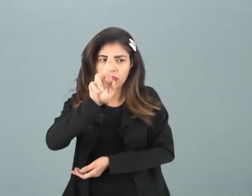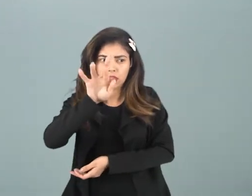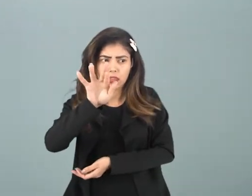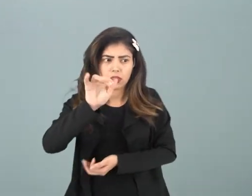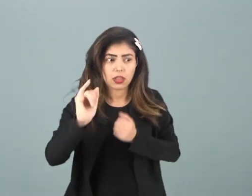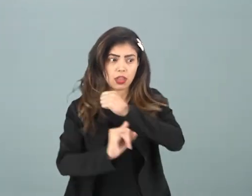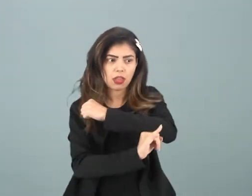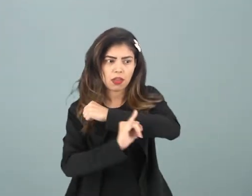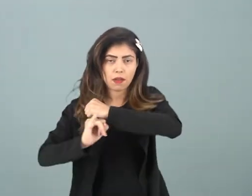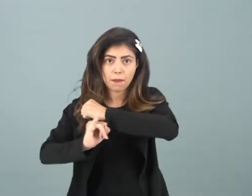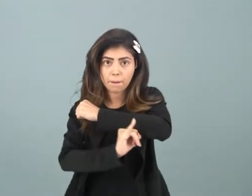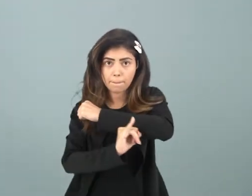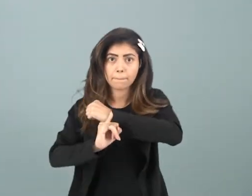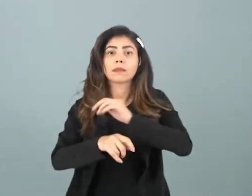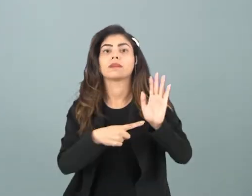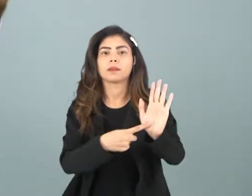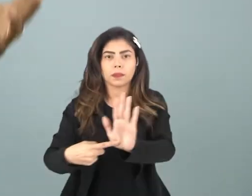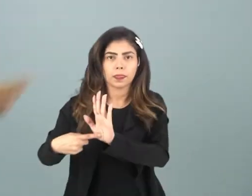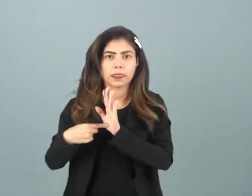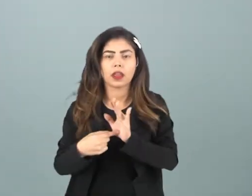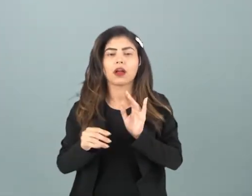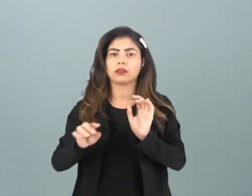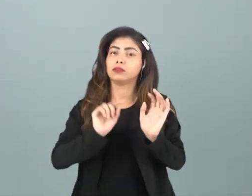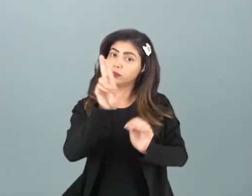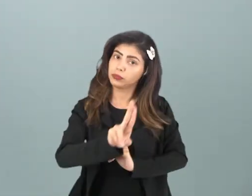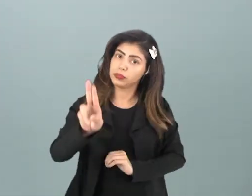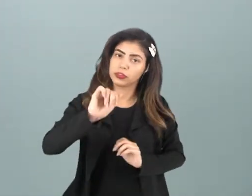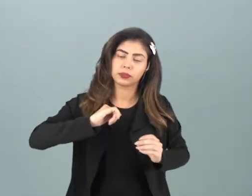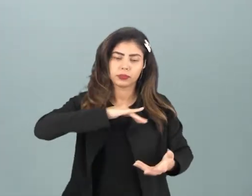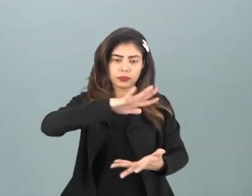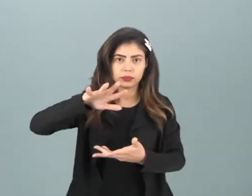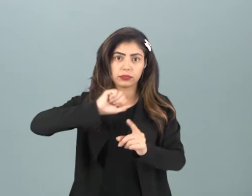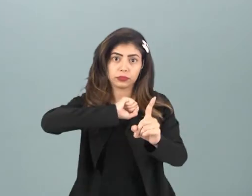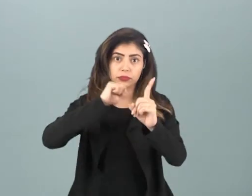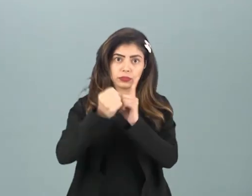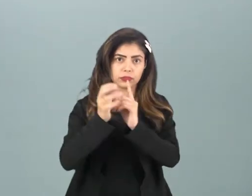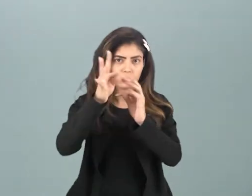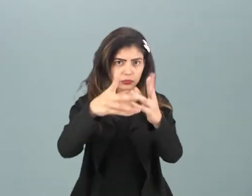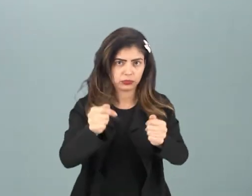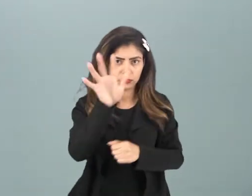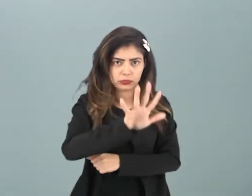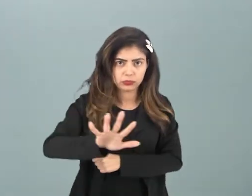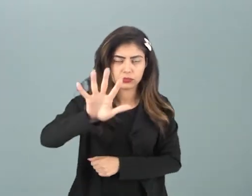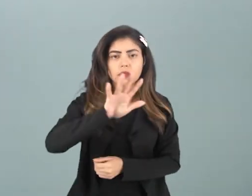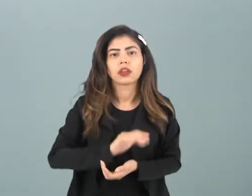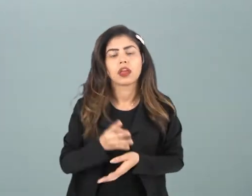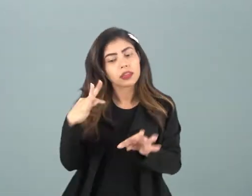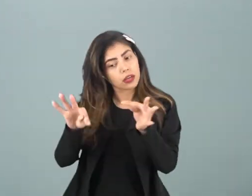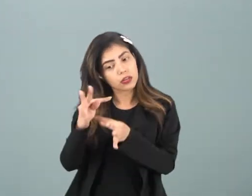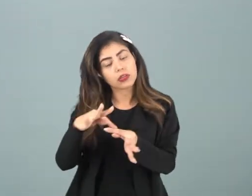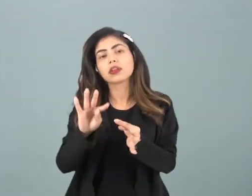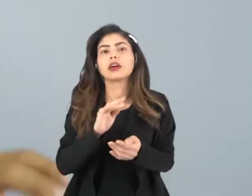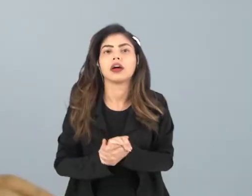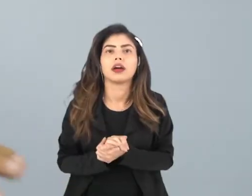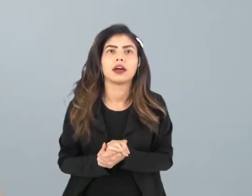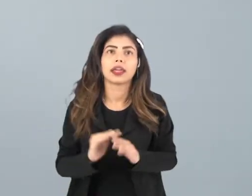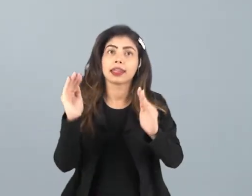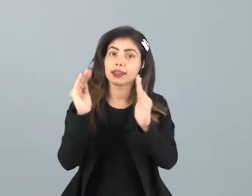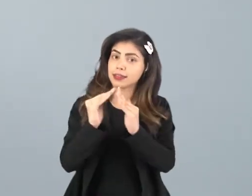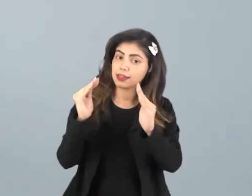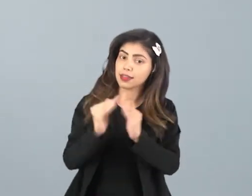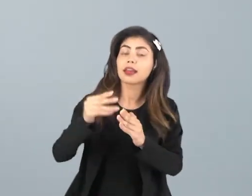são disponibilizadas para a sociedade num todo. Não estamos falando exatamente da tecnologia das